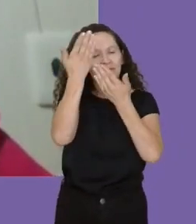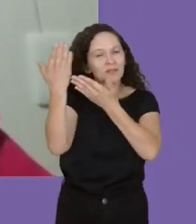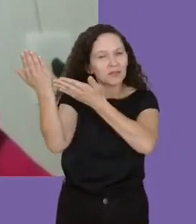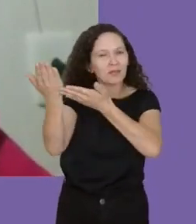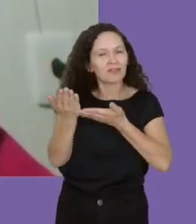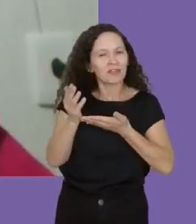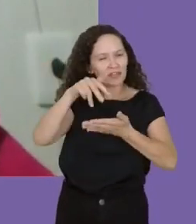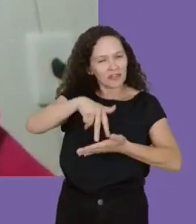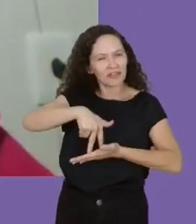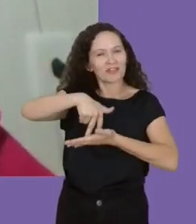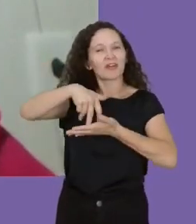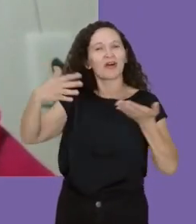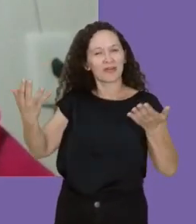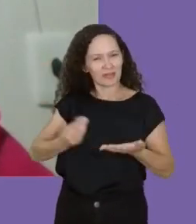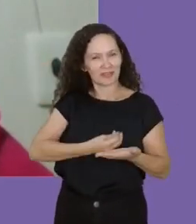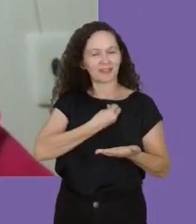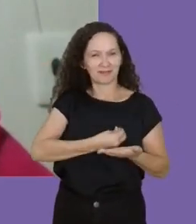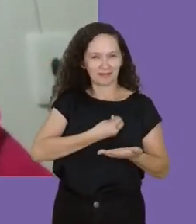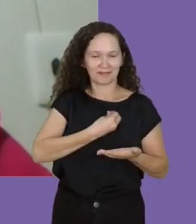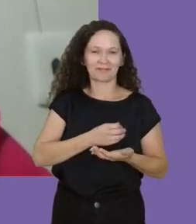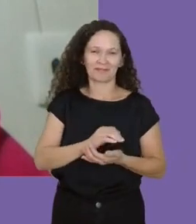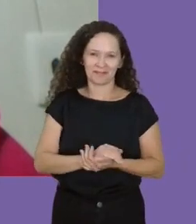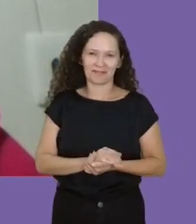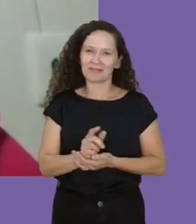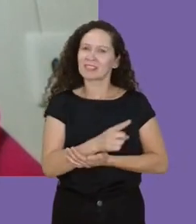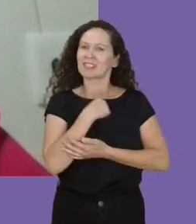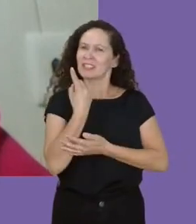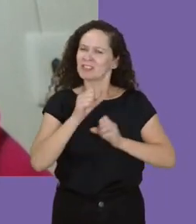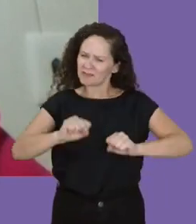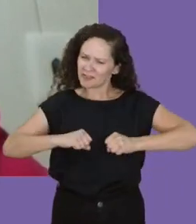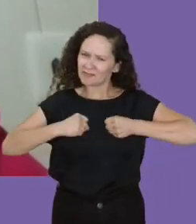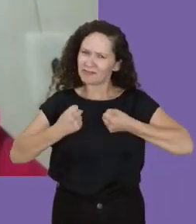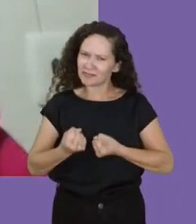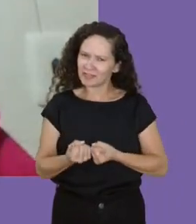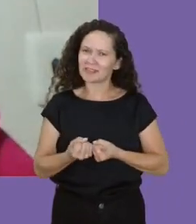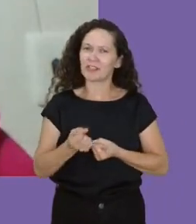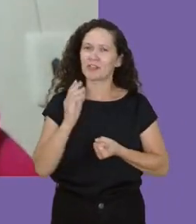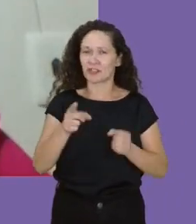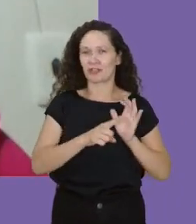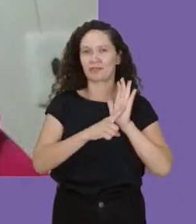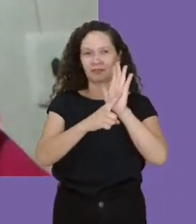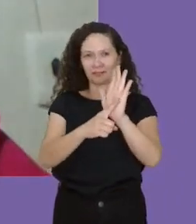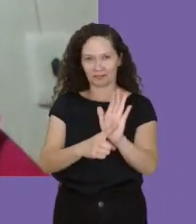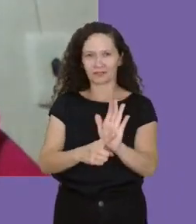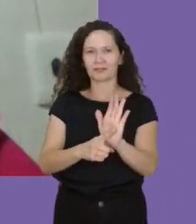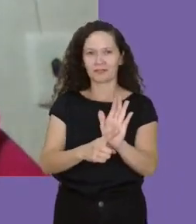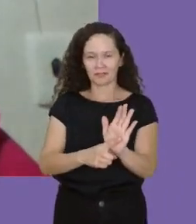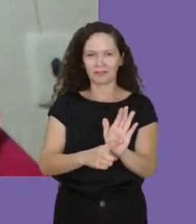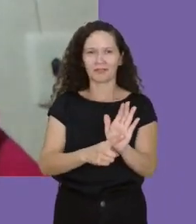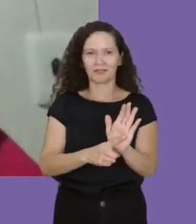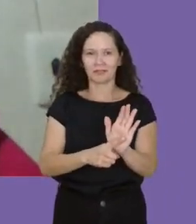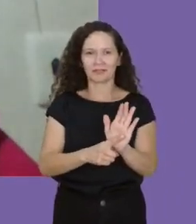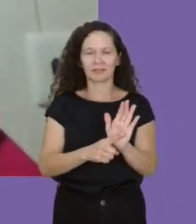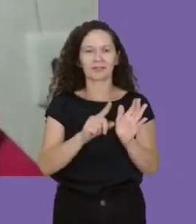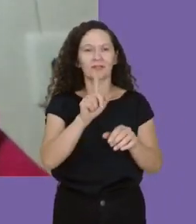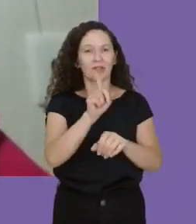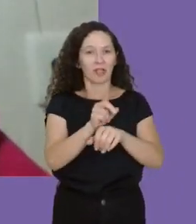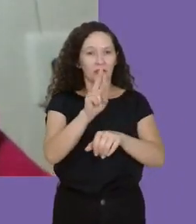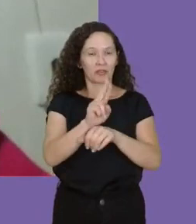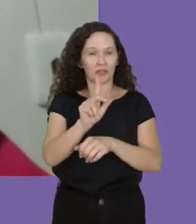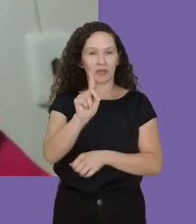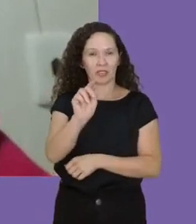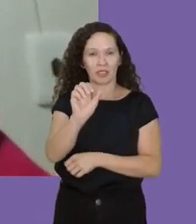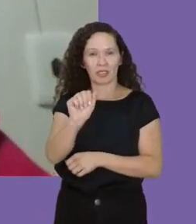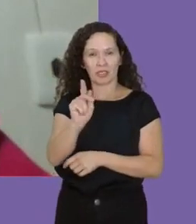convite de estar aqui, né? A gente enfrenta, como foi colocado pela a Gabriela e a Laura, né, a